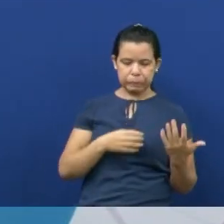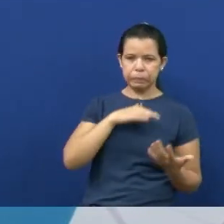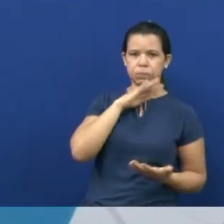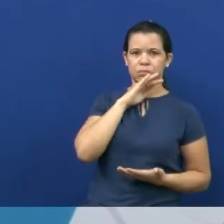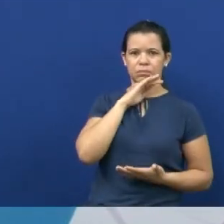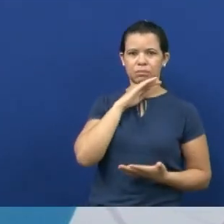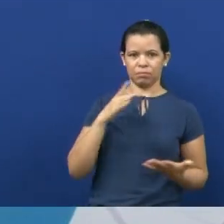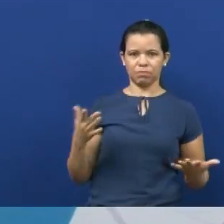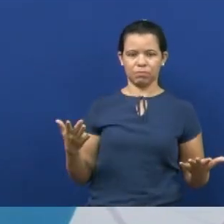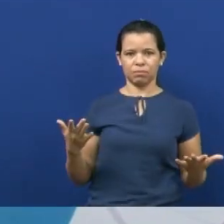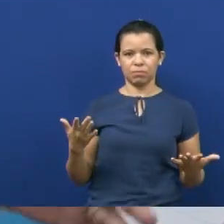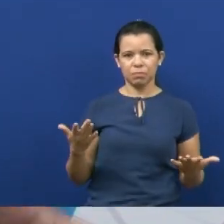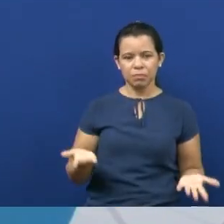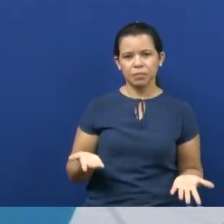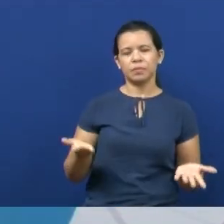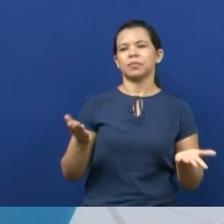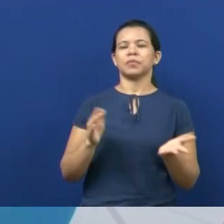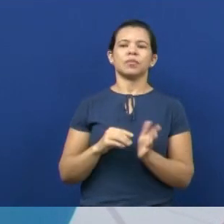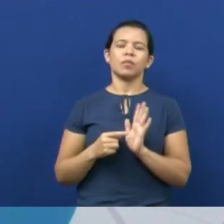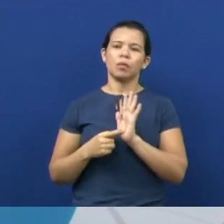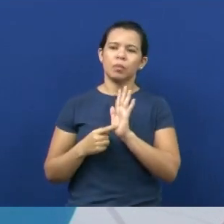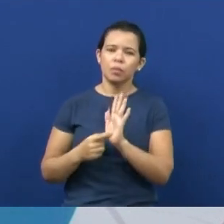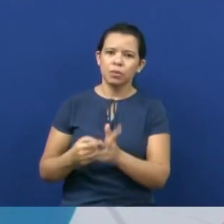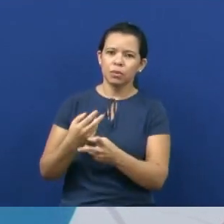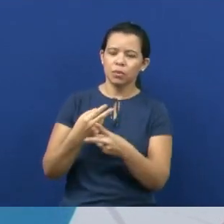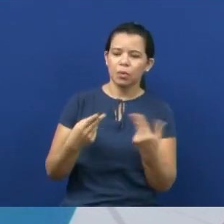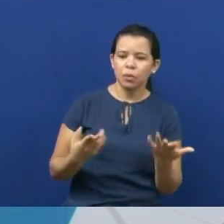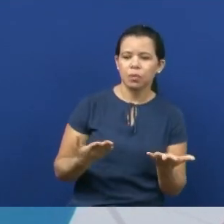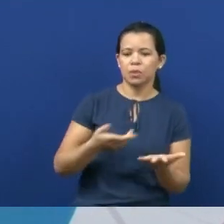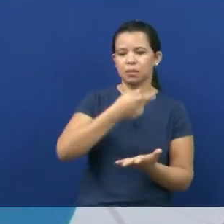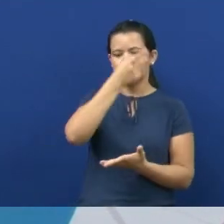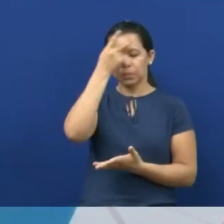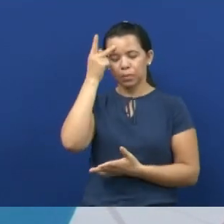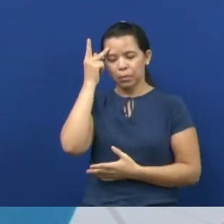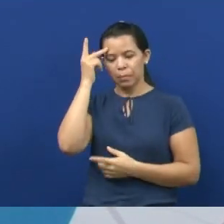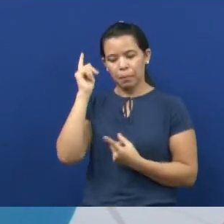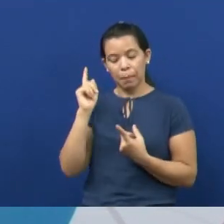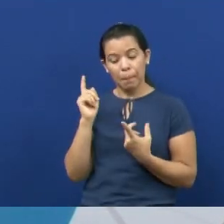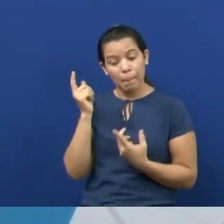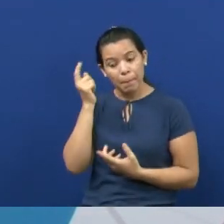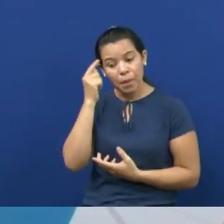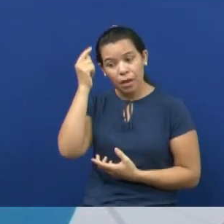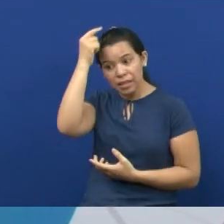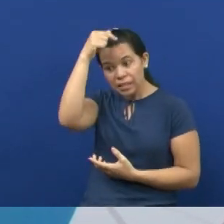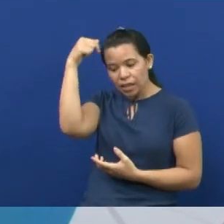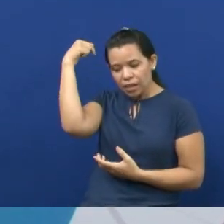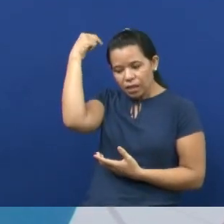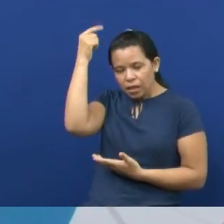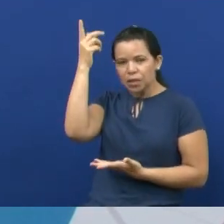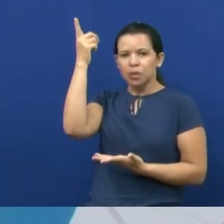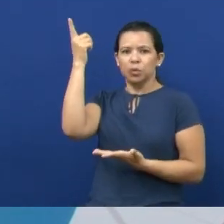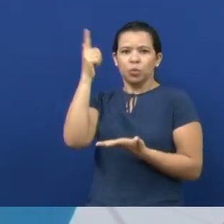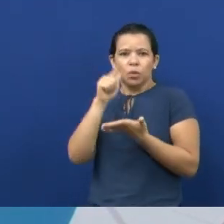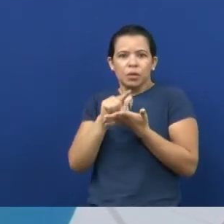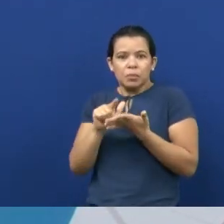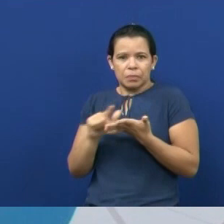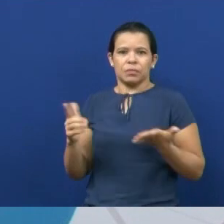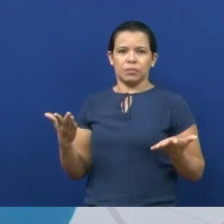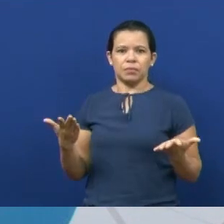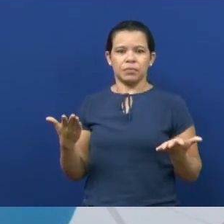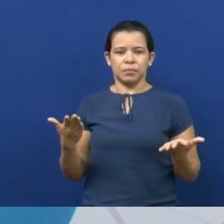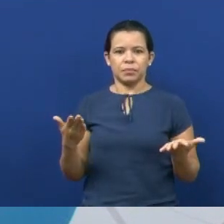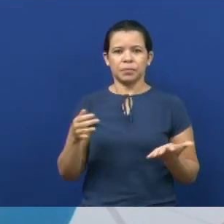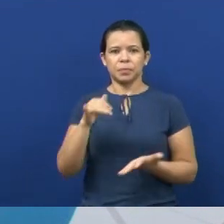que é sagrado para cada religião e aquilo que é profano. Por exemplo, no catolicismo, né, na Semana Santa,